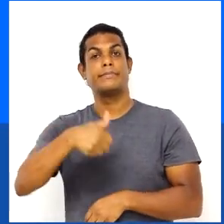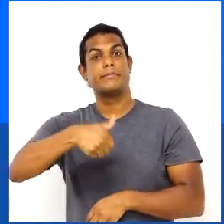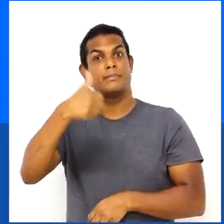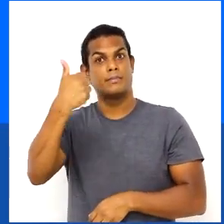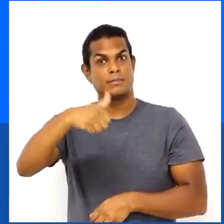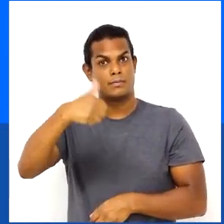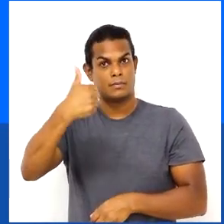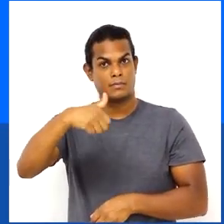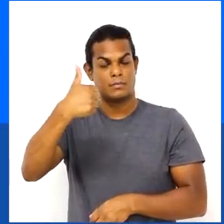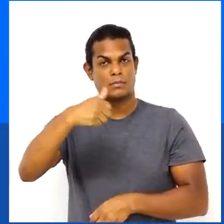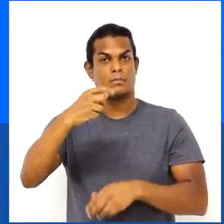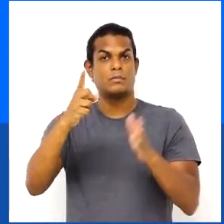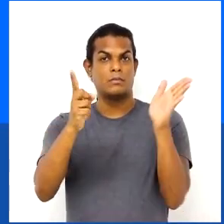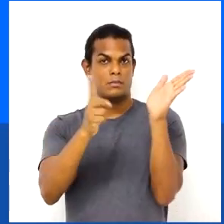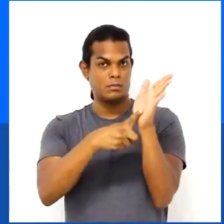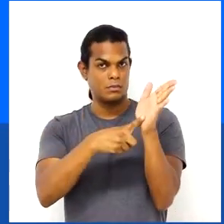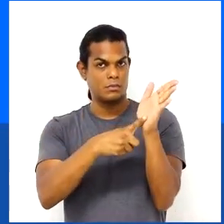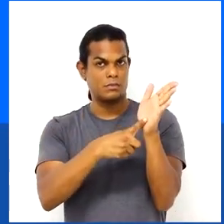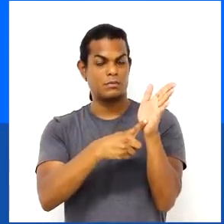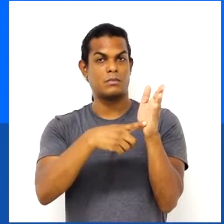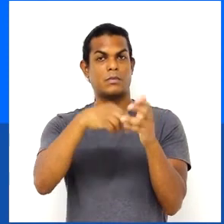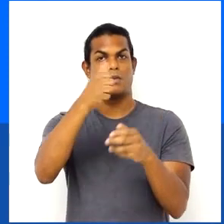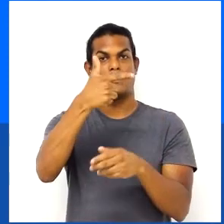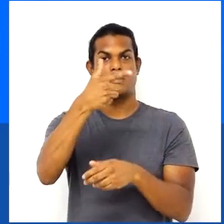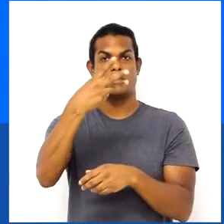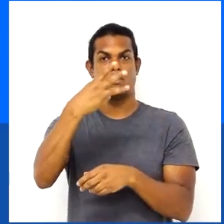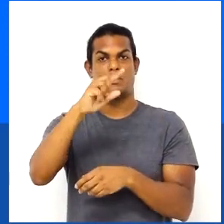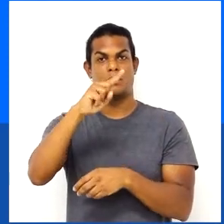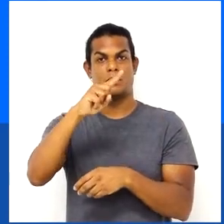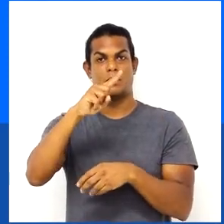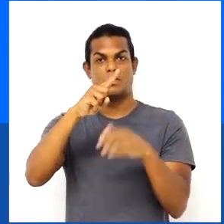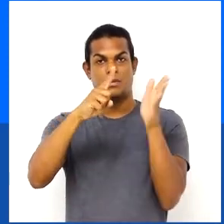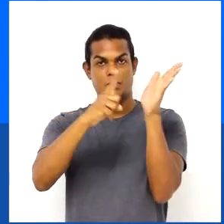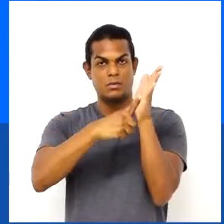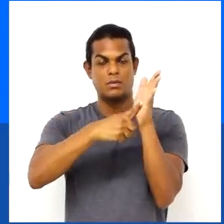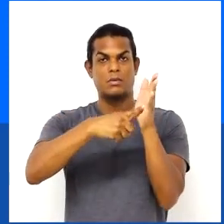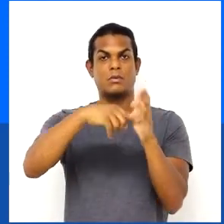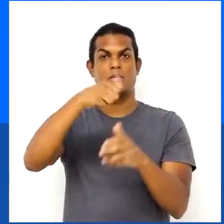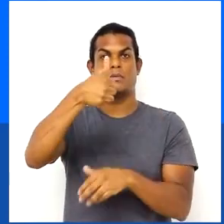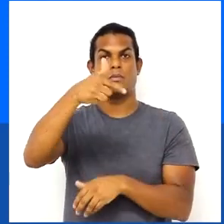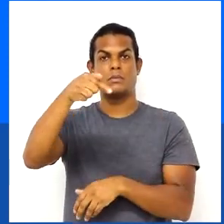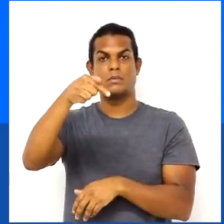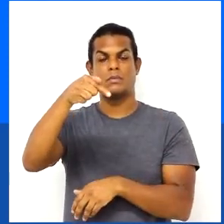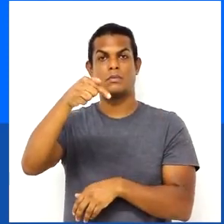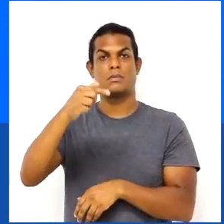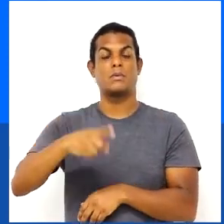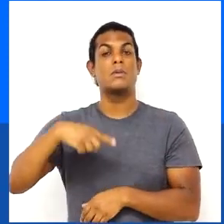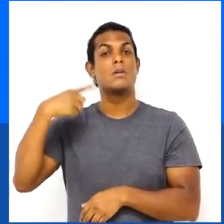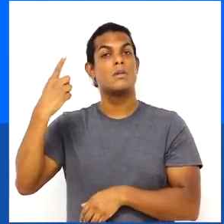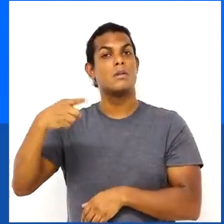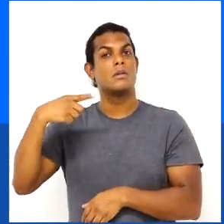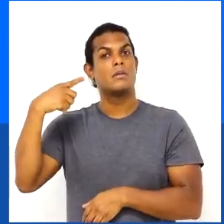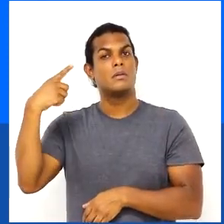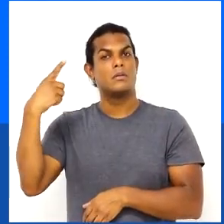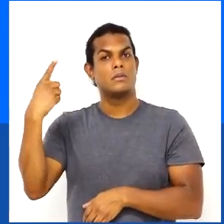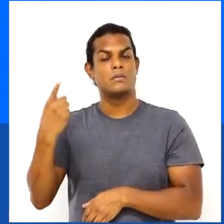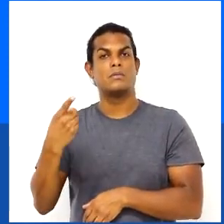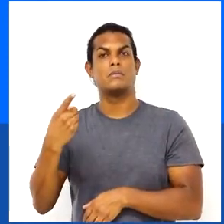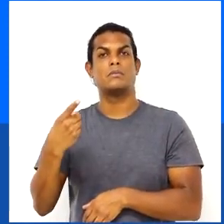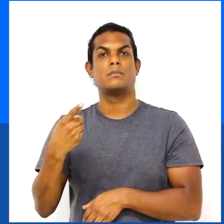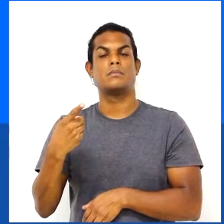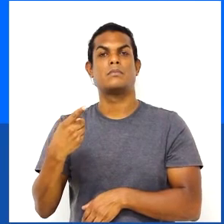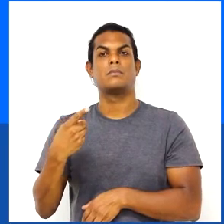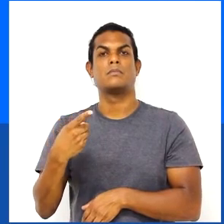efetuar será a subtração, que é 23 menos 17. Em seguida, devemos pegar